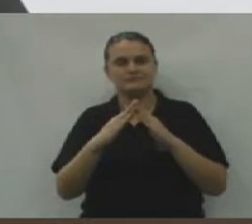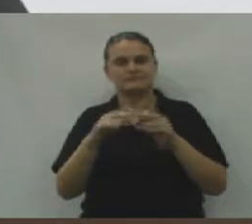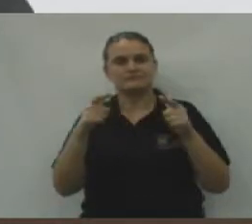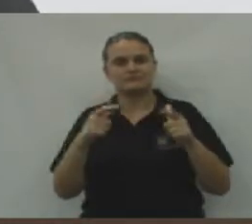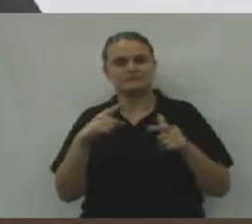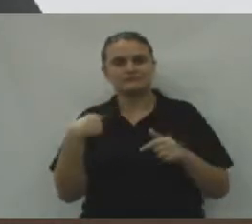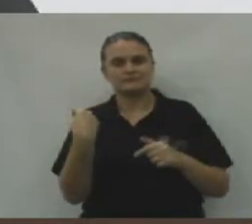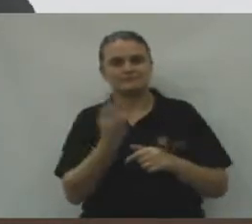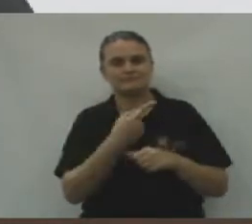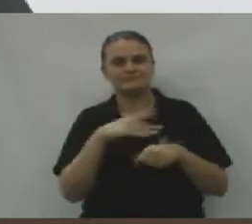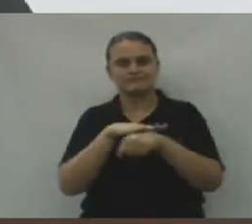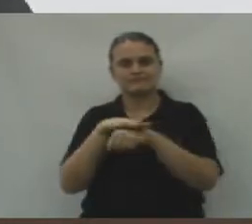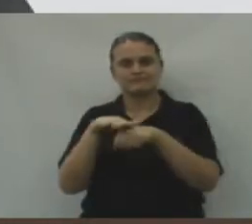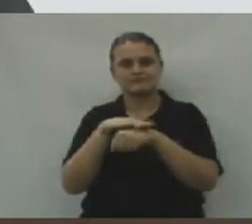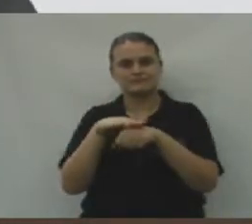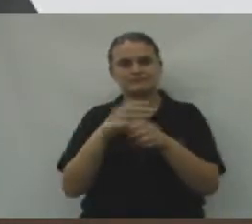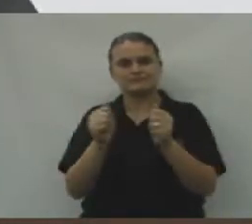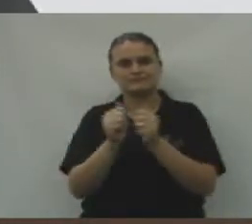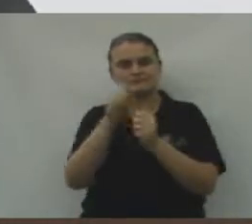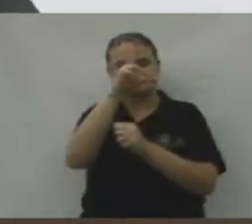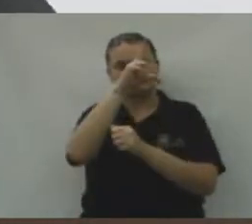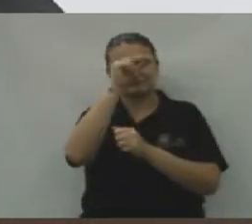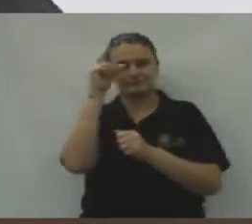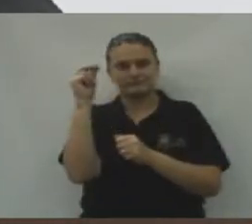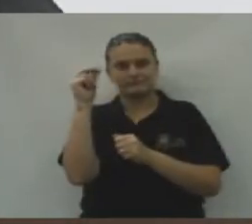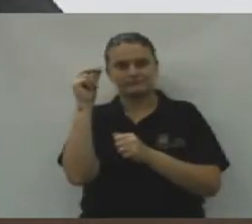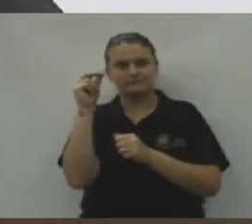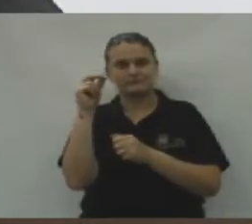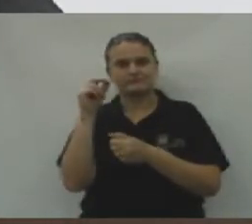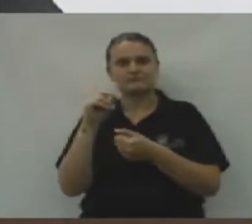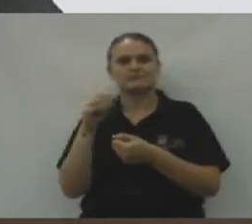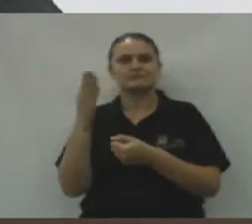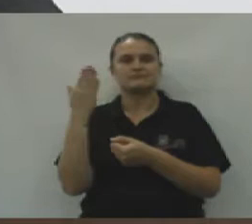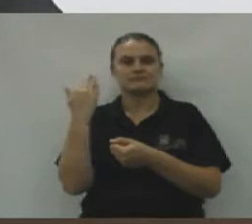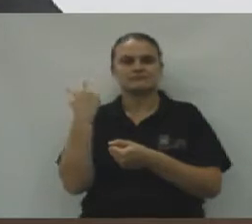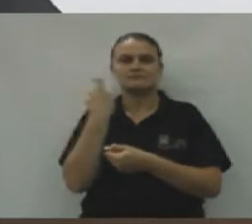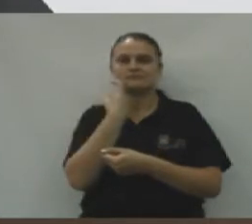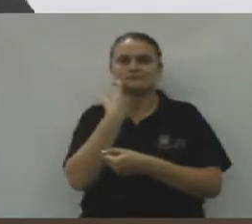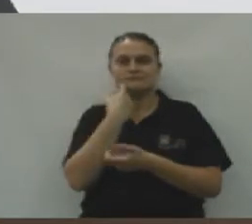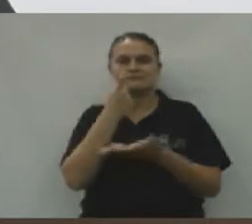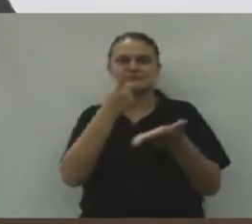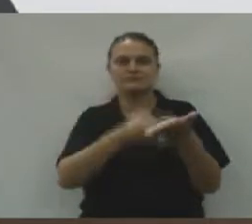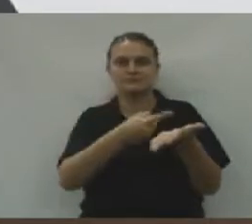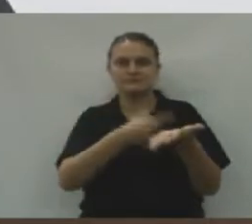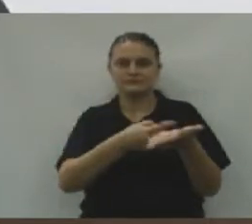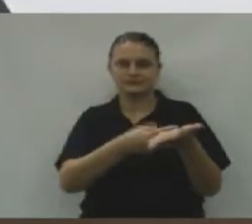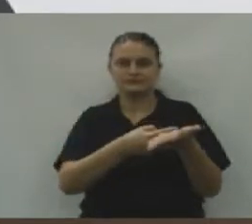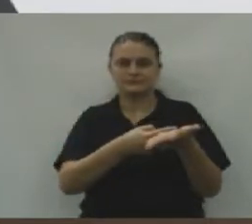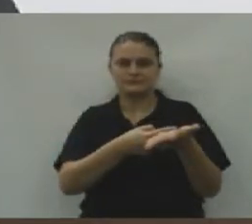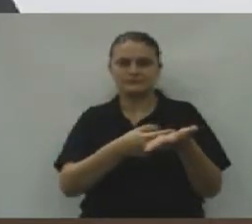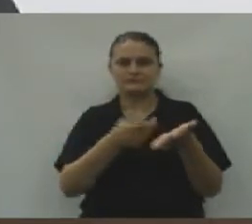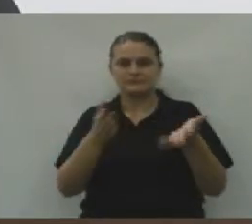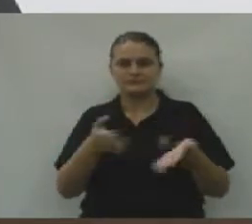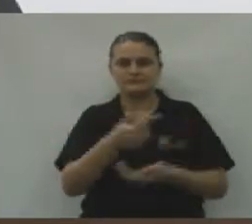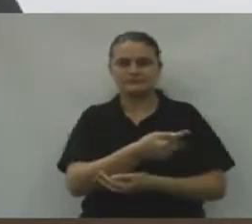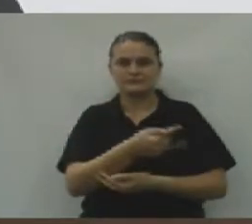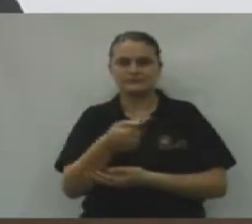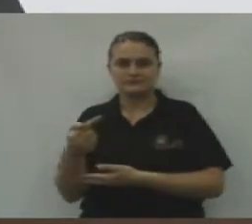nós, em conversa com o prefeito Santin, na noite de sexta-feira, marcamos, né, para esta